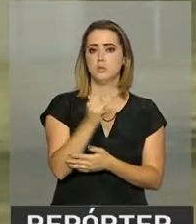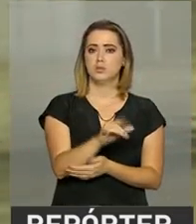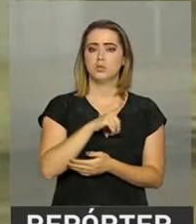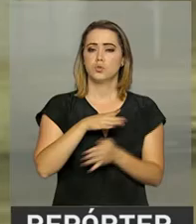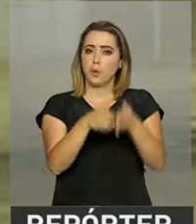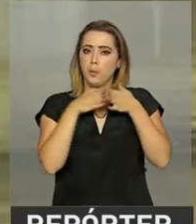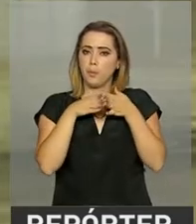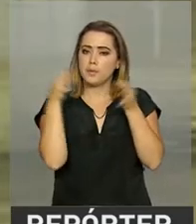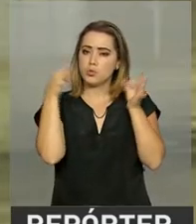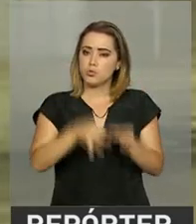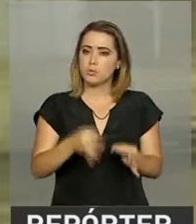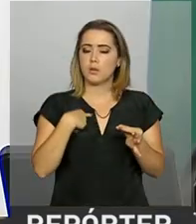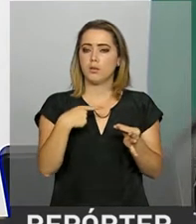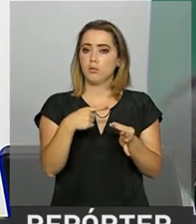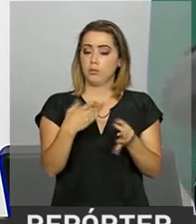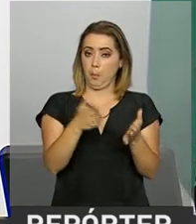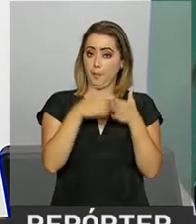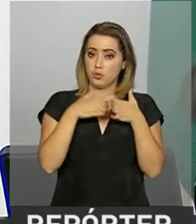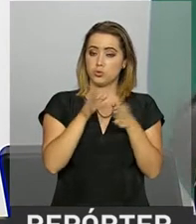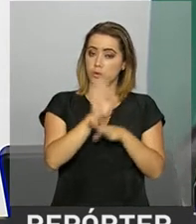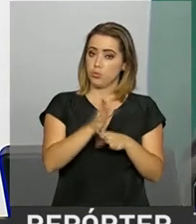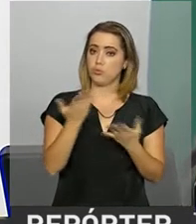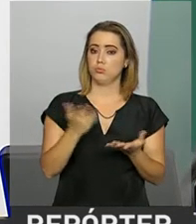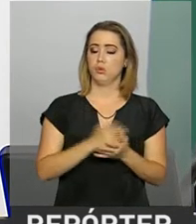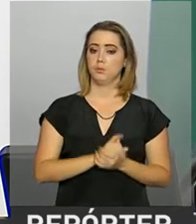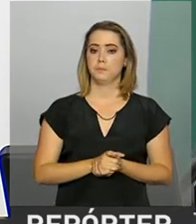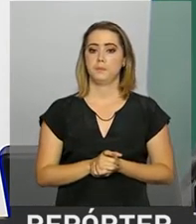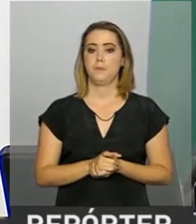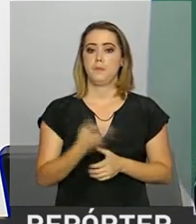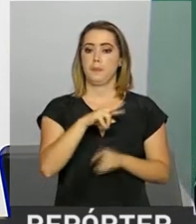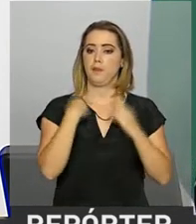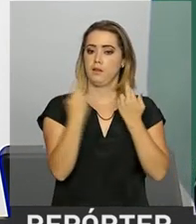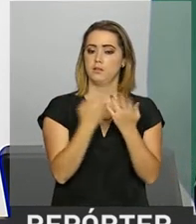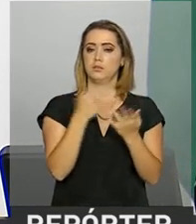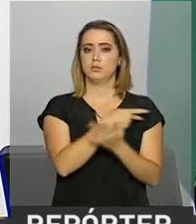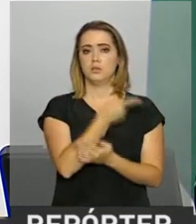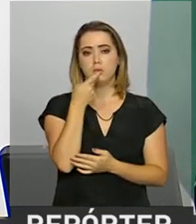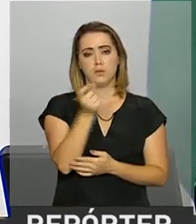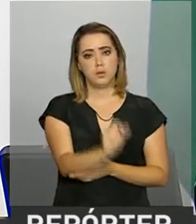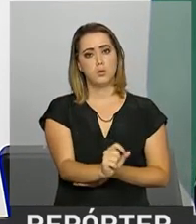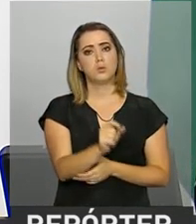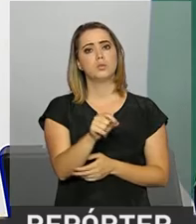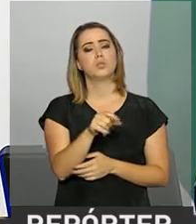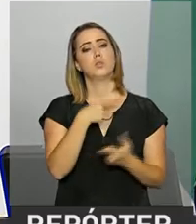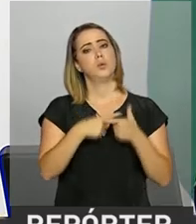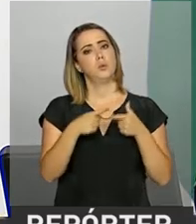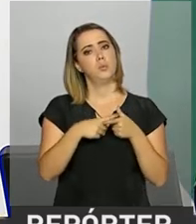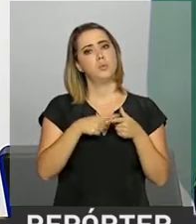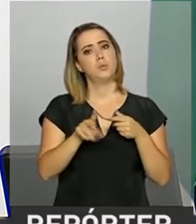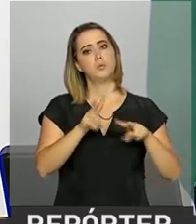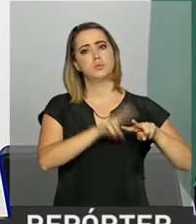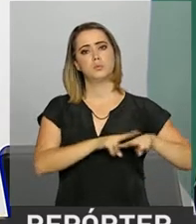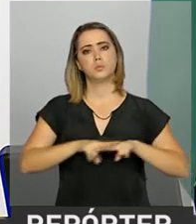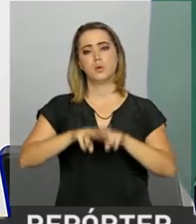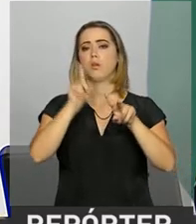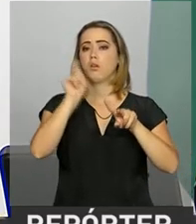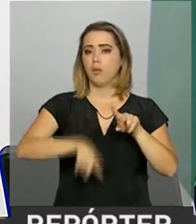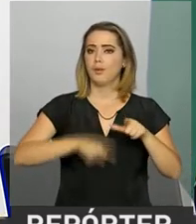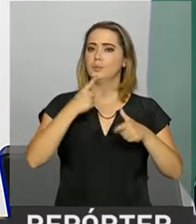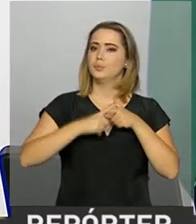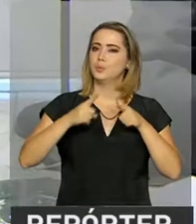pedido formal nesse sentido. Na reunião com os governadores, o presidente Michel Temer disse que a crise no sistema penitenciário é um